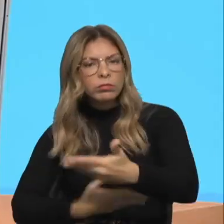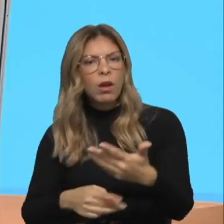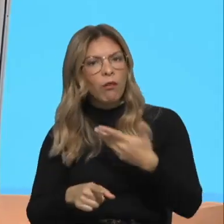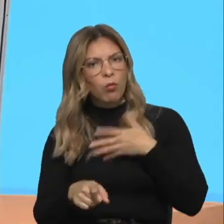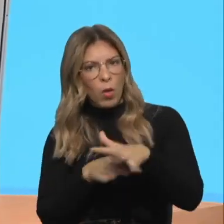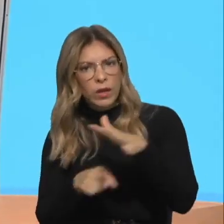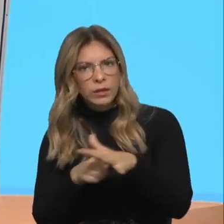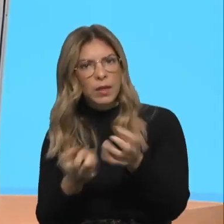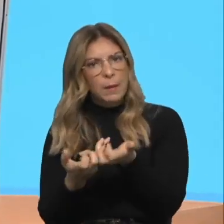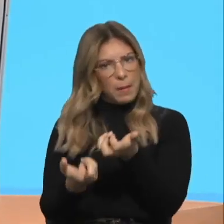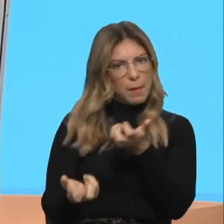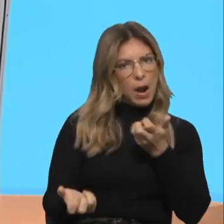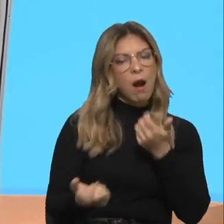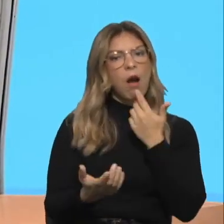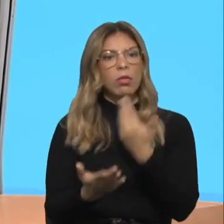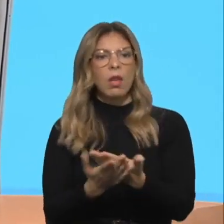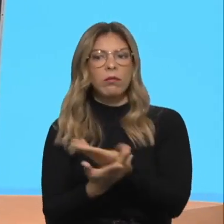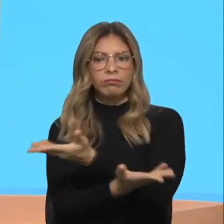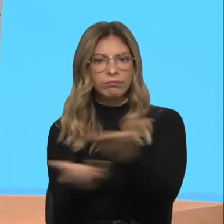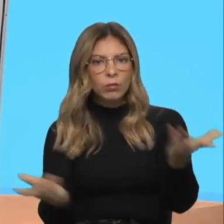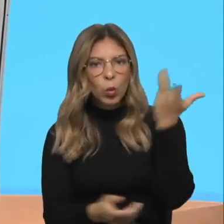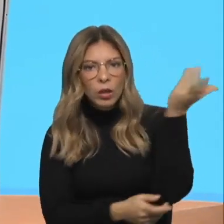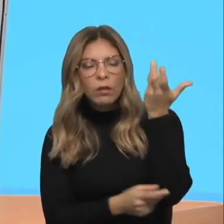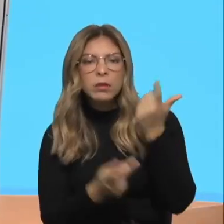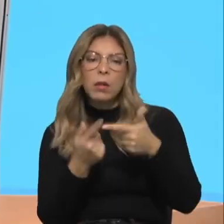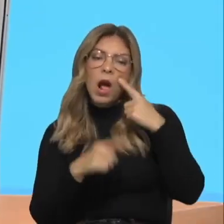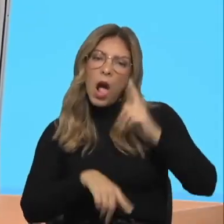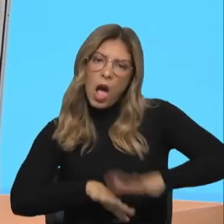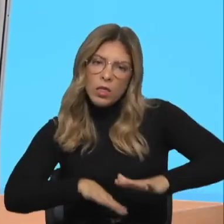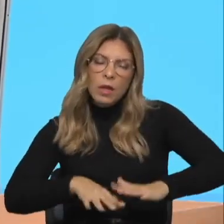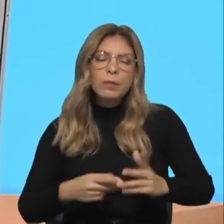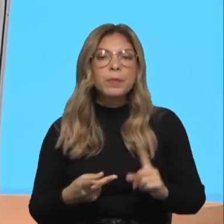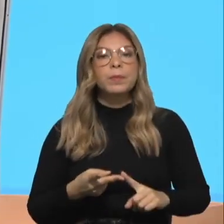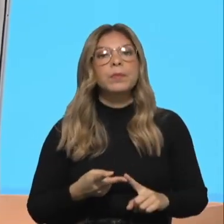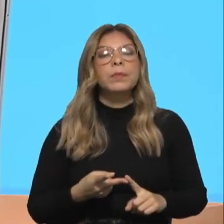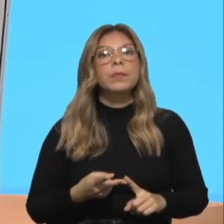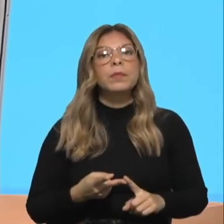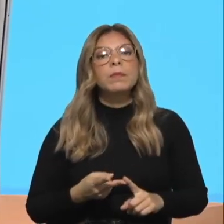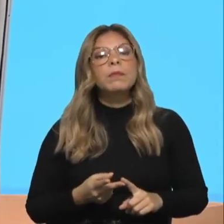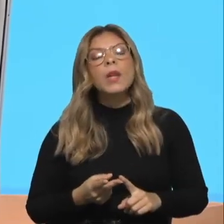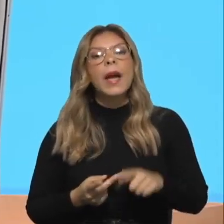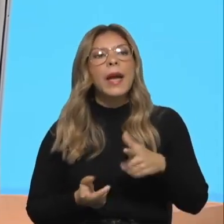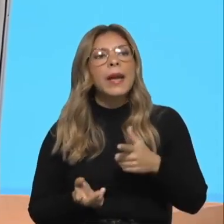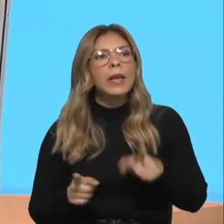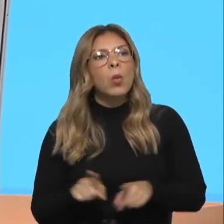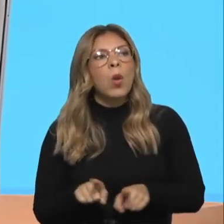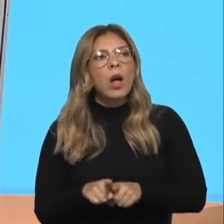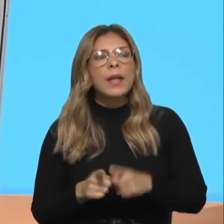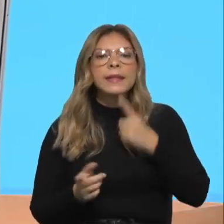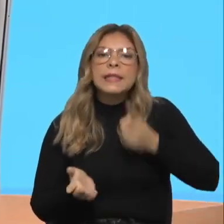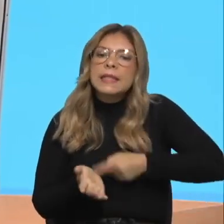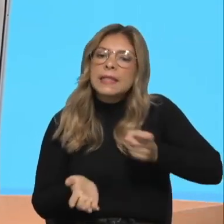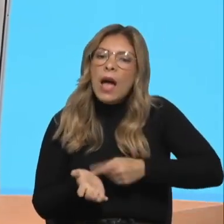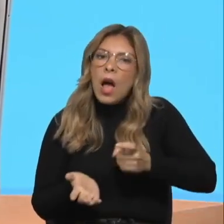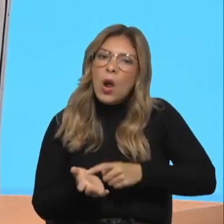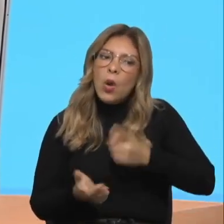que tenha alcance cultural e que tenha pertinência eclesial também. É uma necessidade de reavivar o